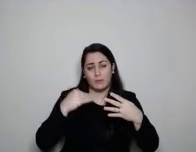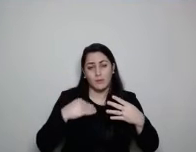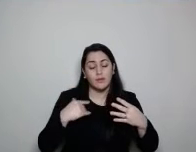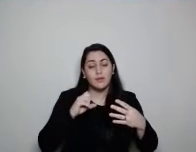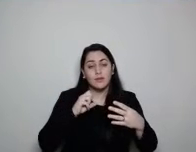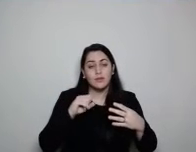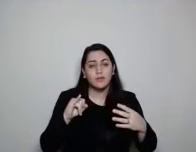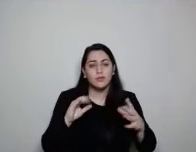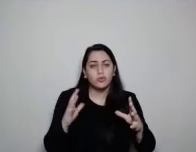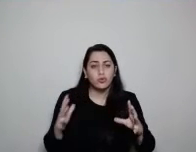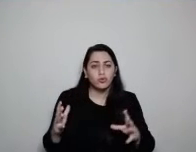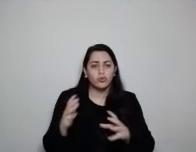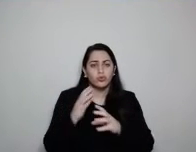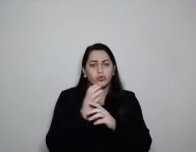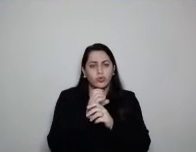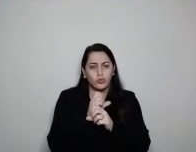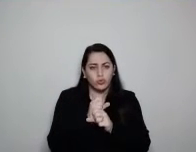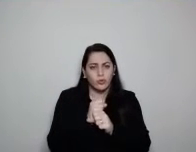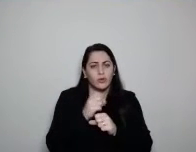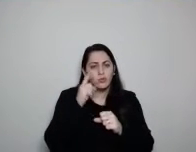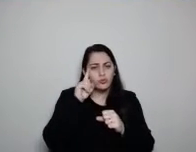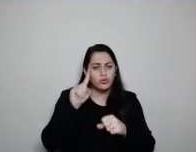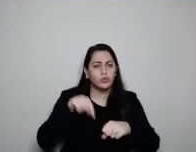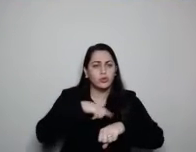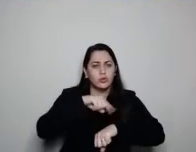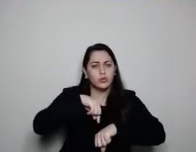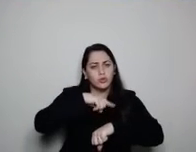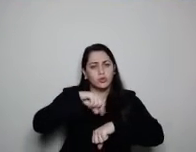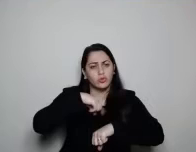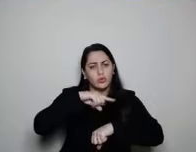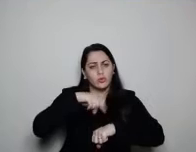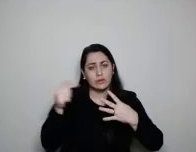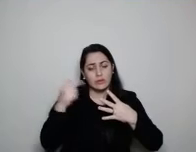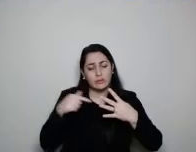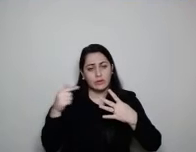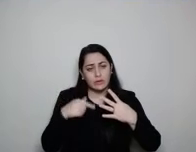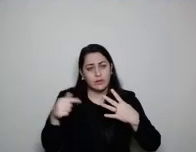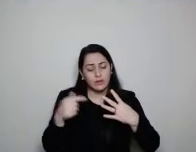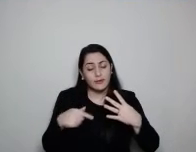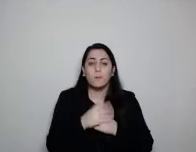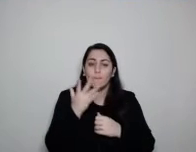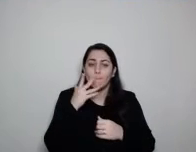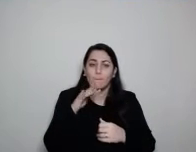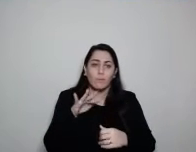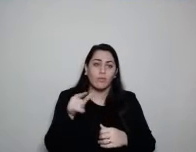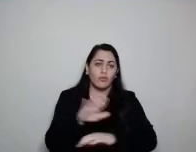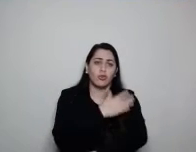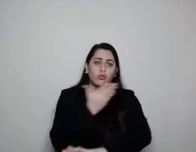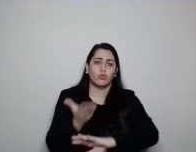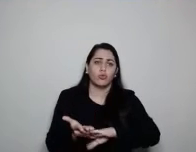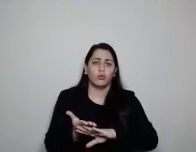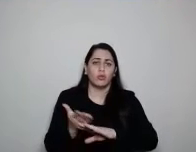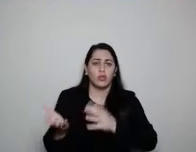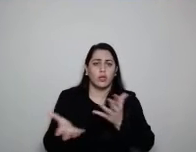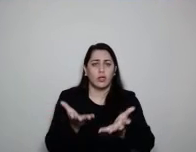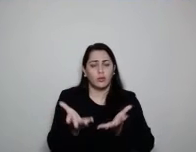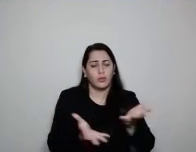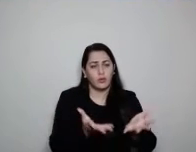por semana, a criança ficará o dia todo em terapias. Além disso,